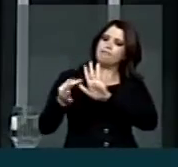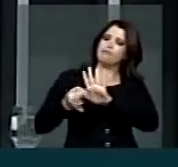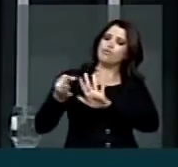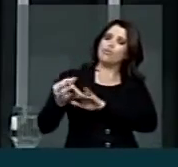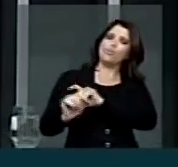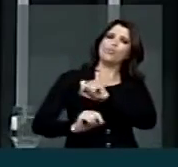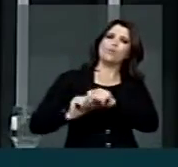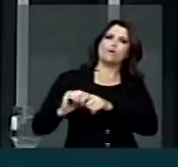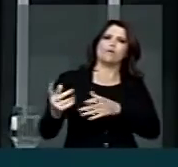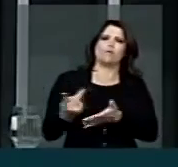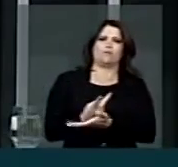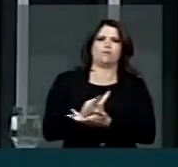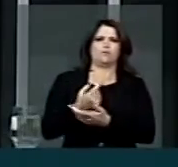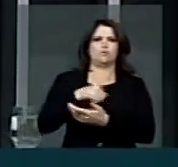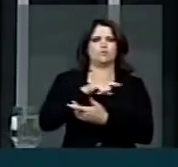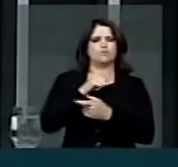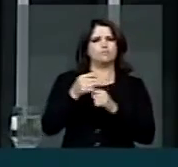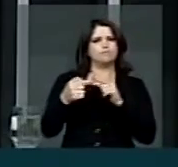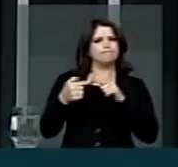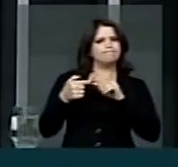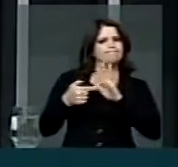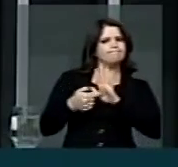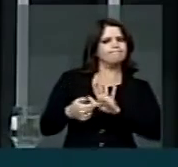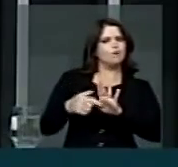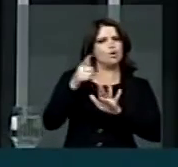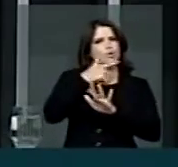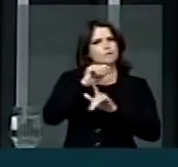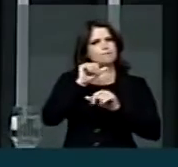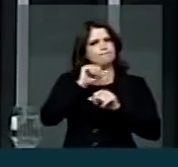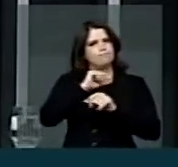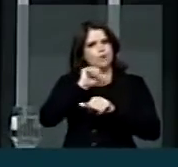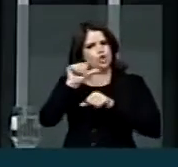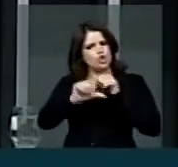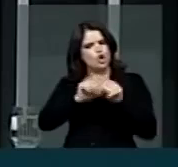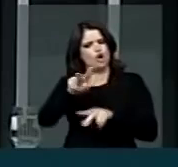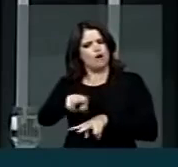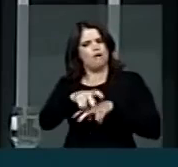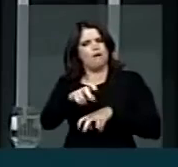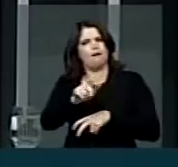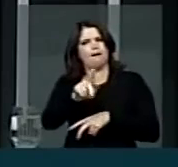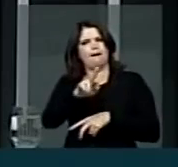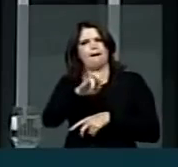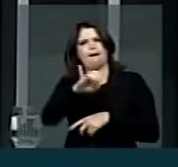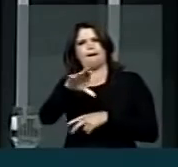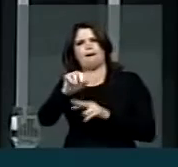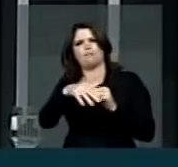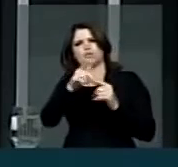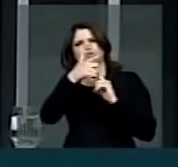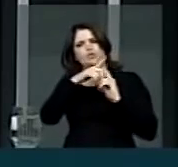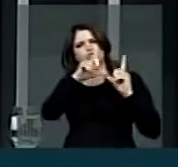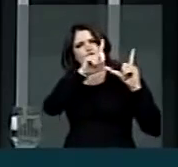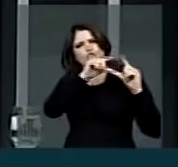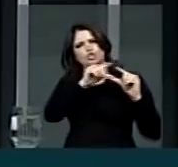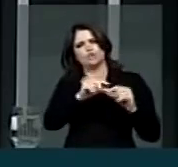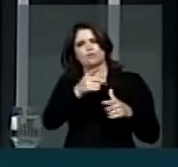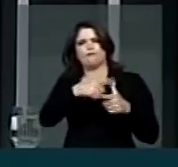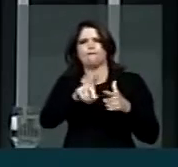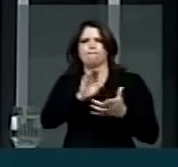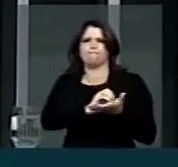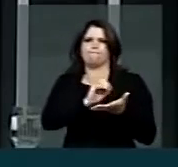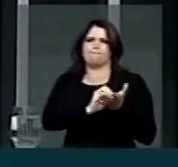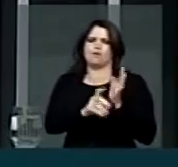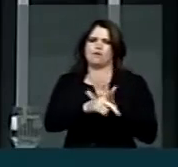futuro, precisamos avançar na reforma agrária para que se possa reduzir ainda mais as desigualdades no campo,